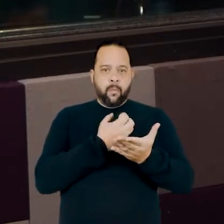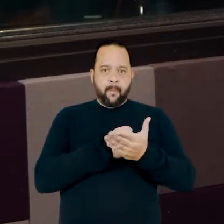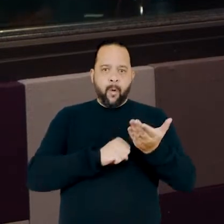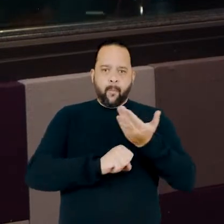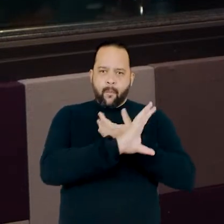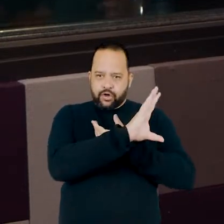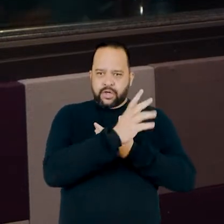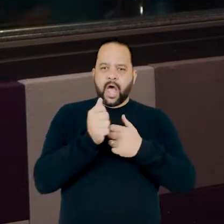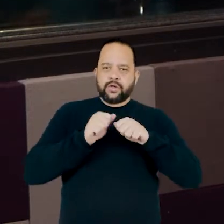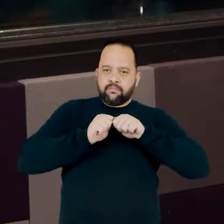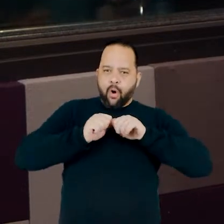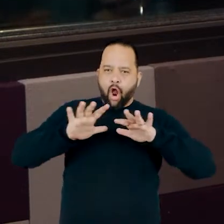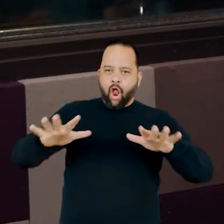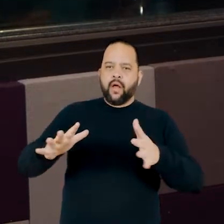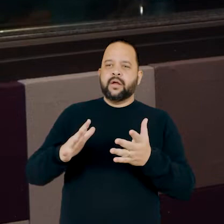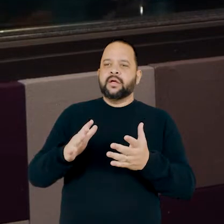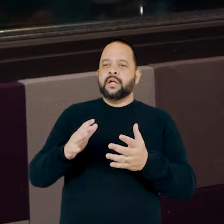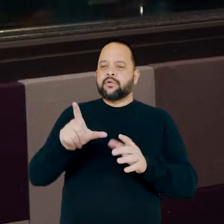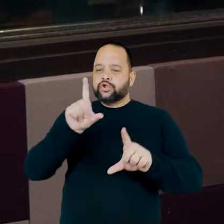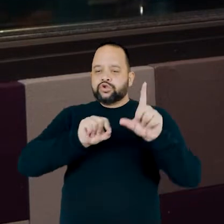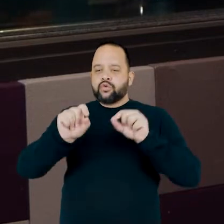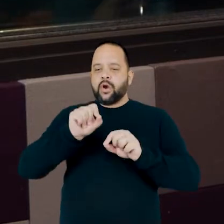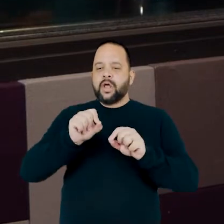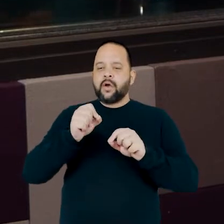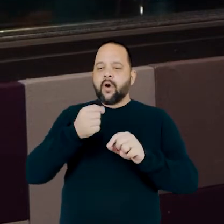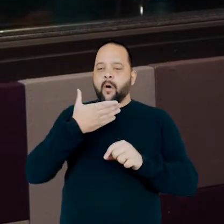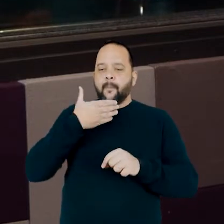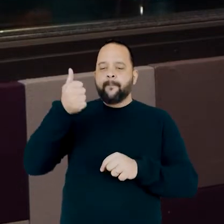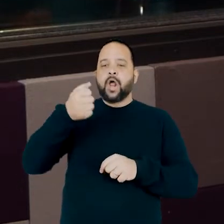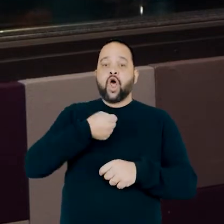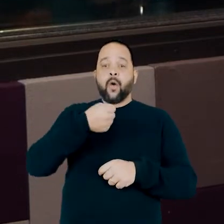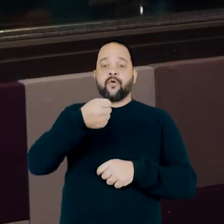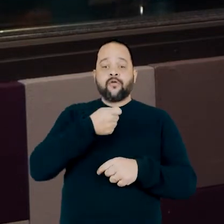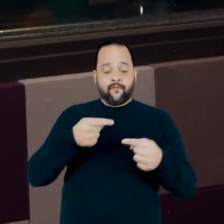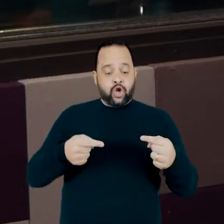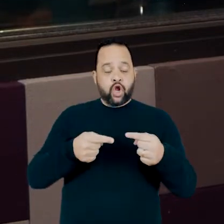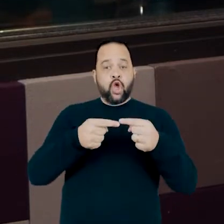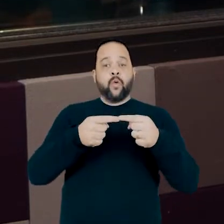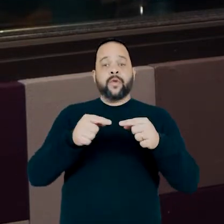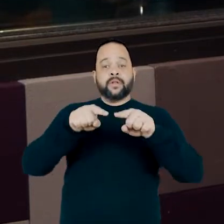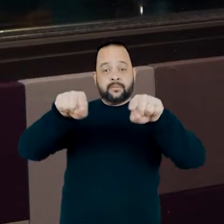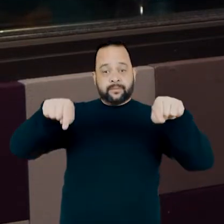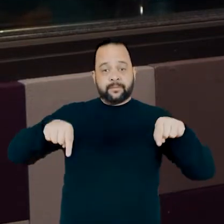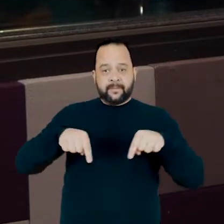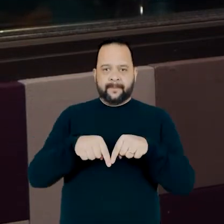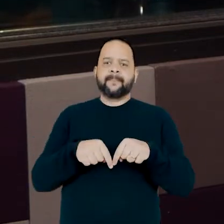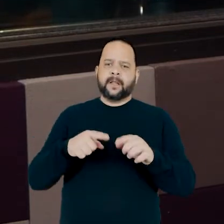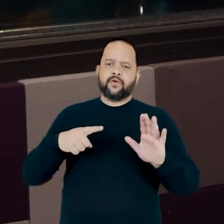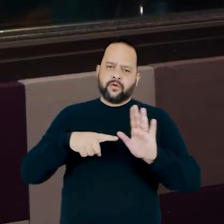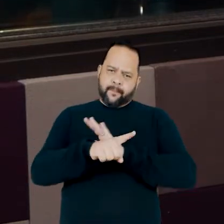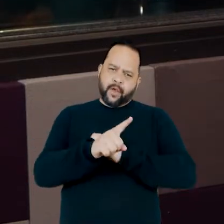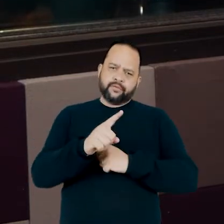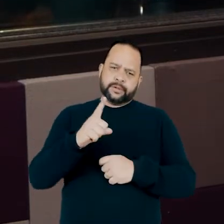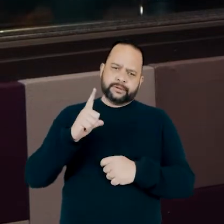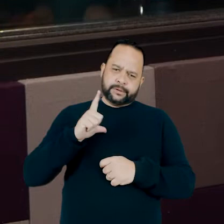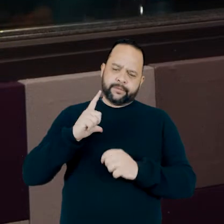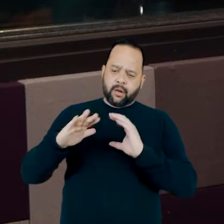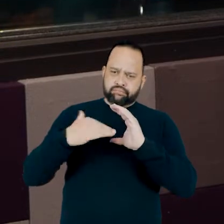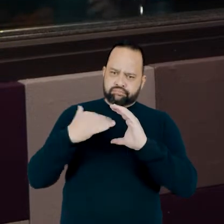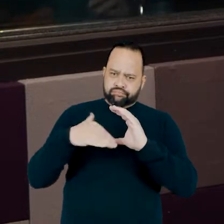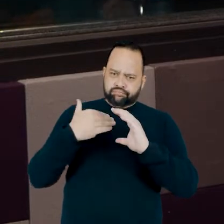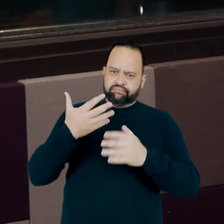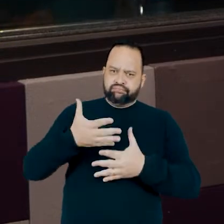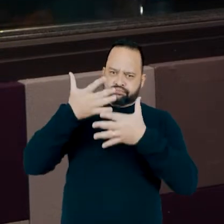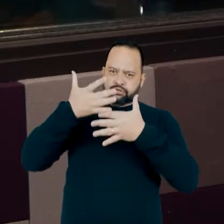microfone para eu ter no meu estúdio? Né, essas perguntas sempre entram, né, através do nosso canal de vendas, canal de suporte,